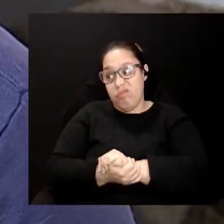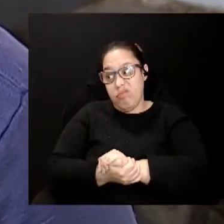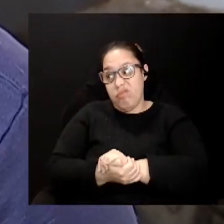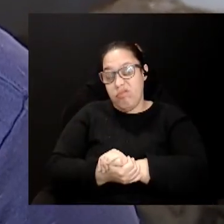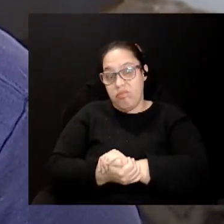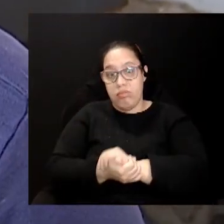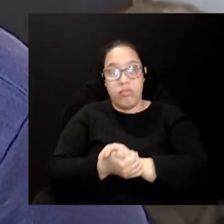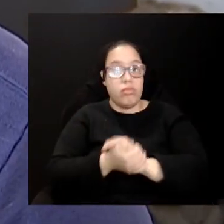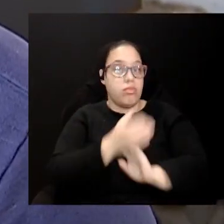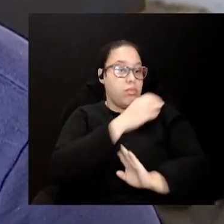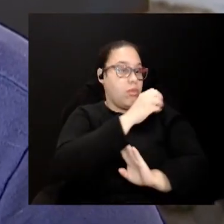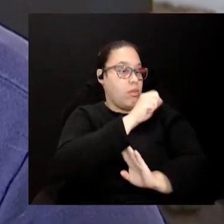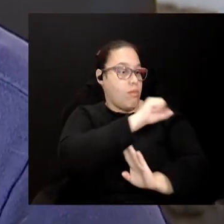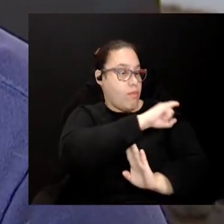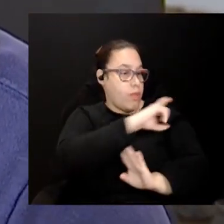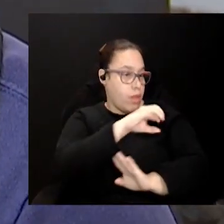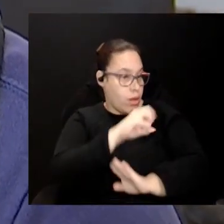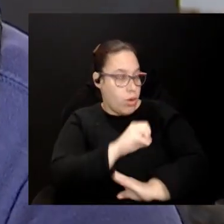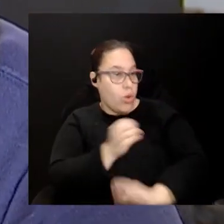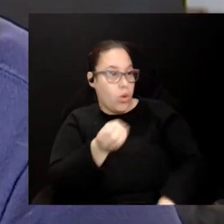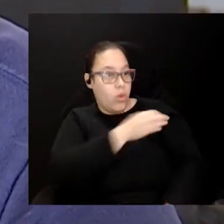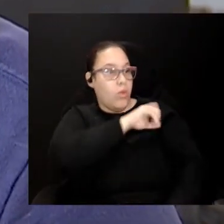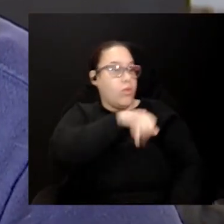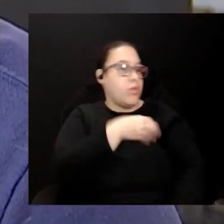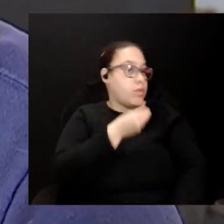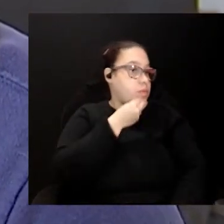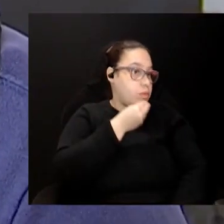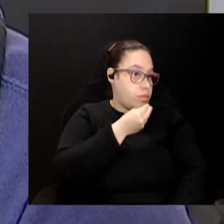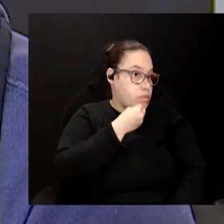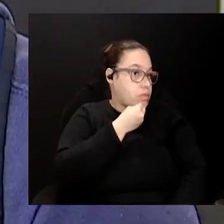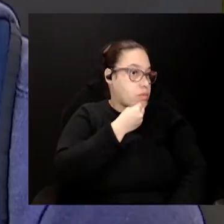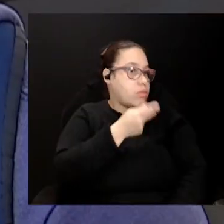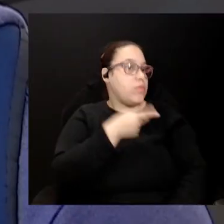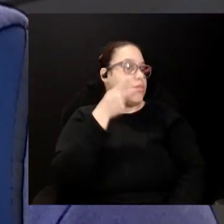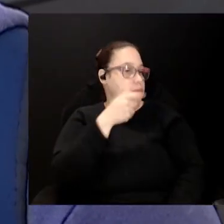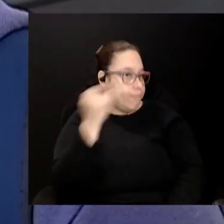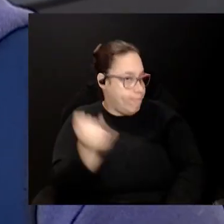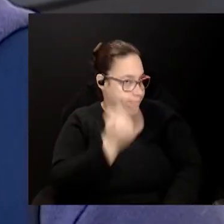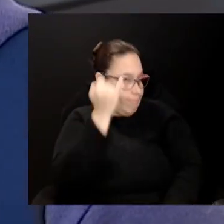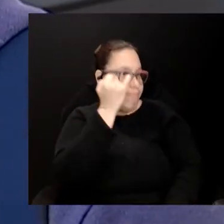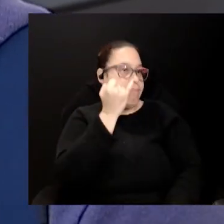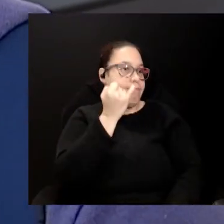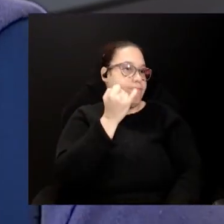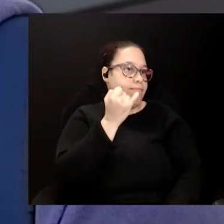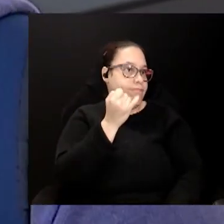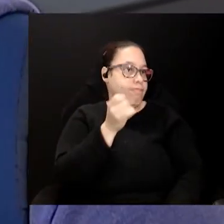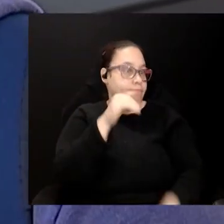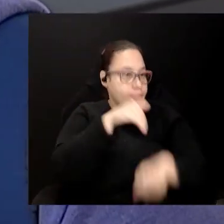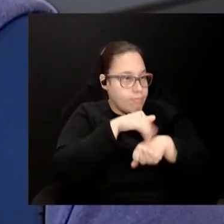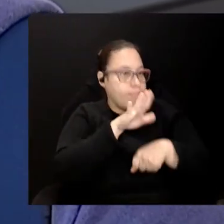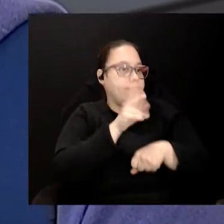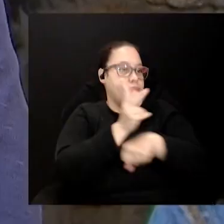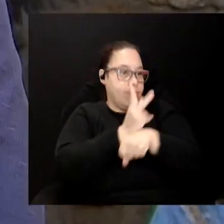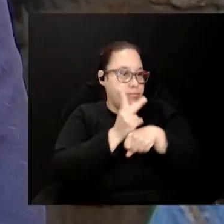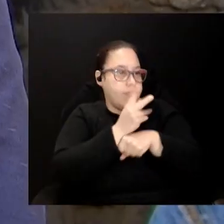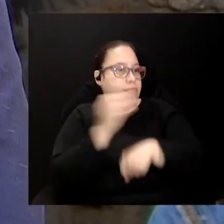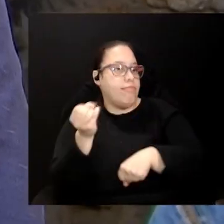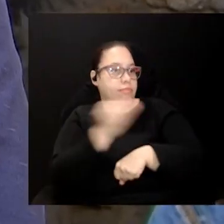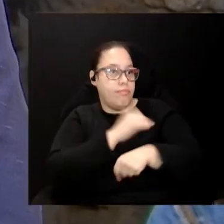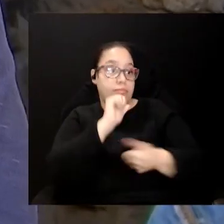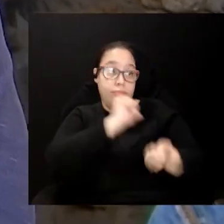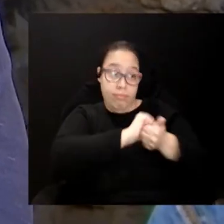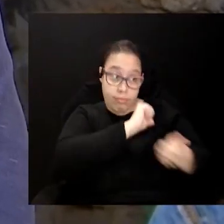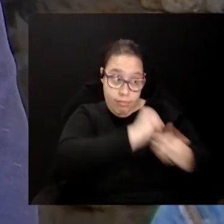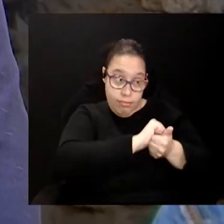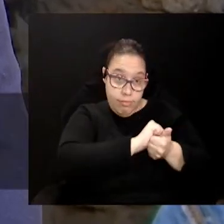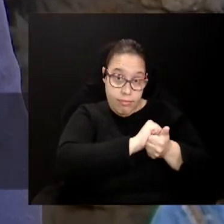está em busca de uma nova oportunidade, fala da importância de cada vez mais buscar uma nova qualificação. Vim fazer o curso